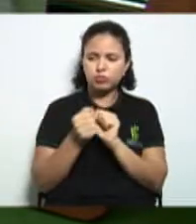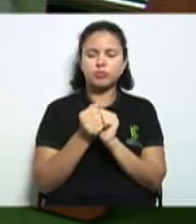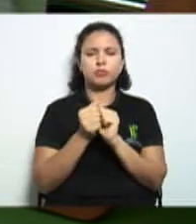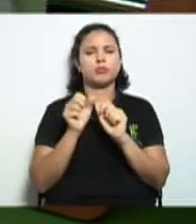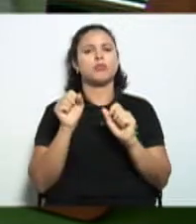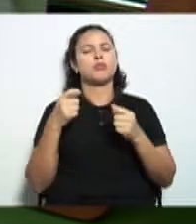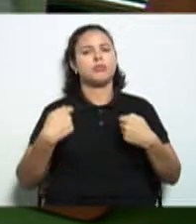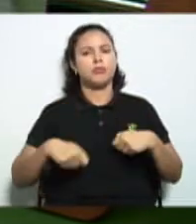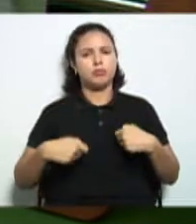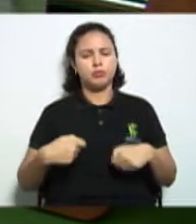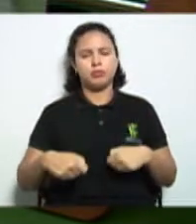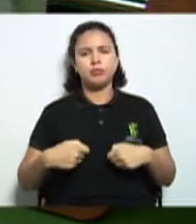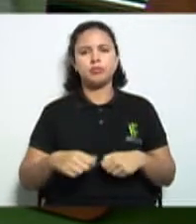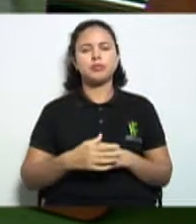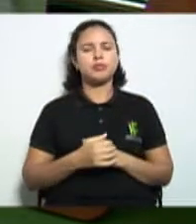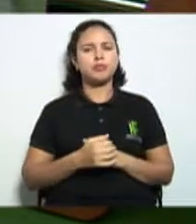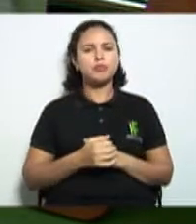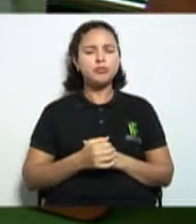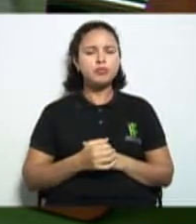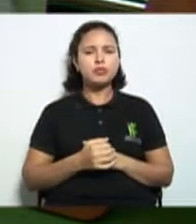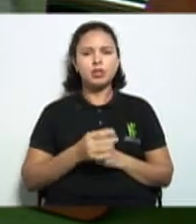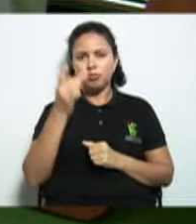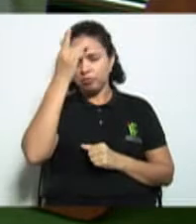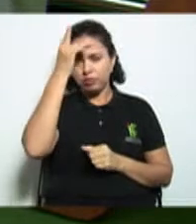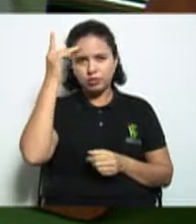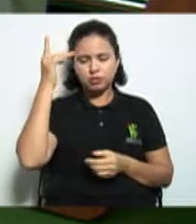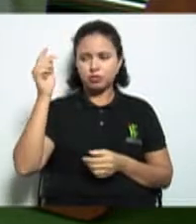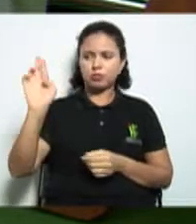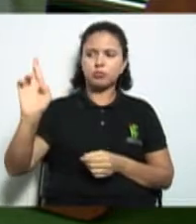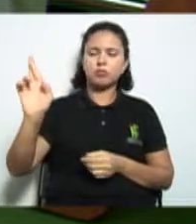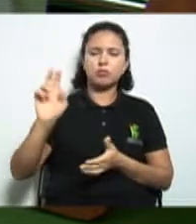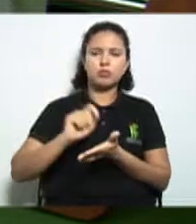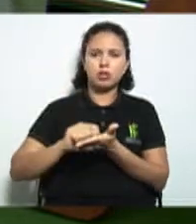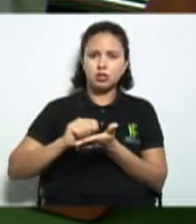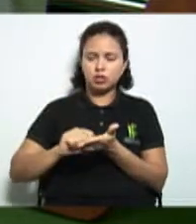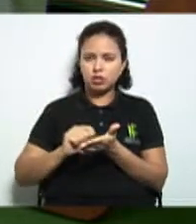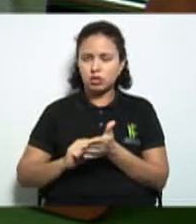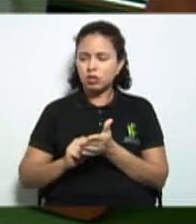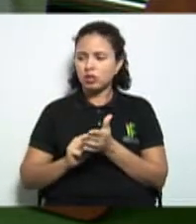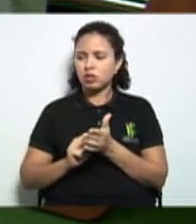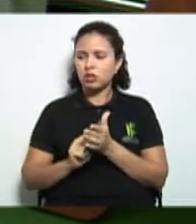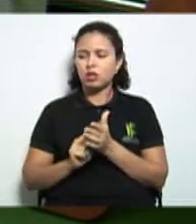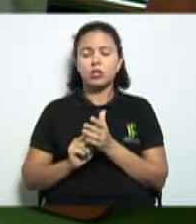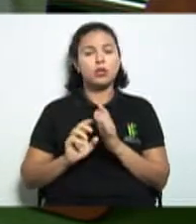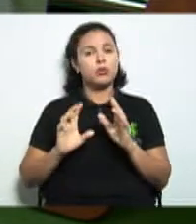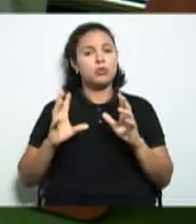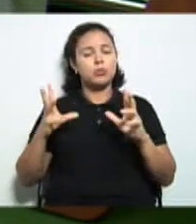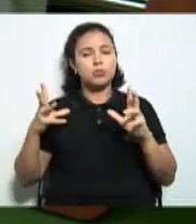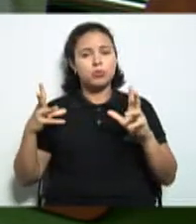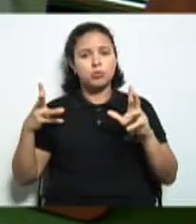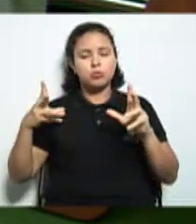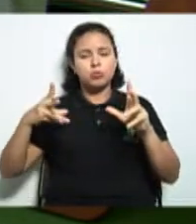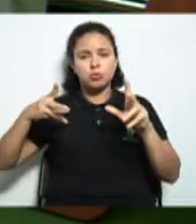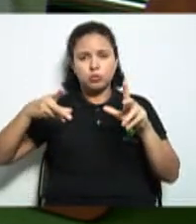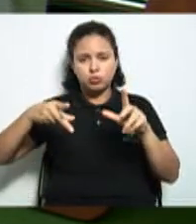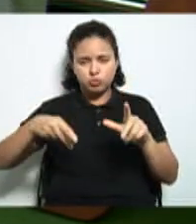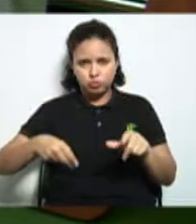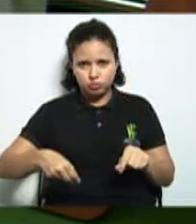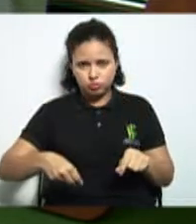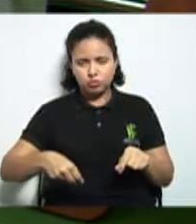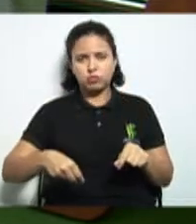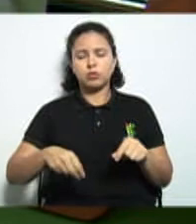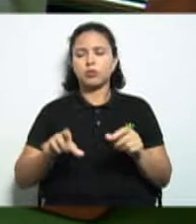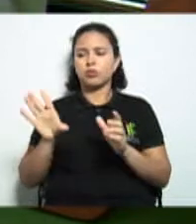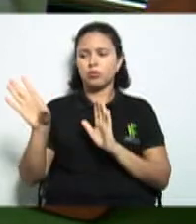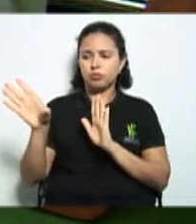adequadamente, né? Se não é meu, eu tenho que dizer de quem é. E isso serve só as palavras, é plágio, copiar as palavras e colar é plágio,